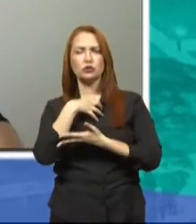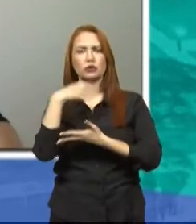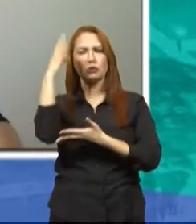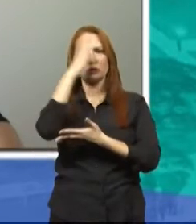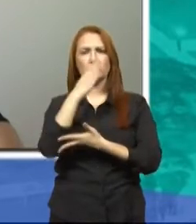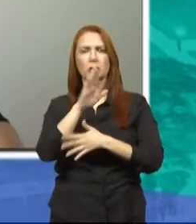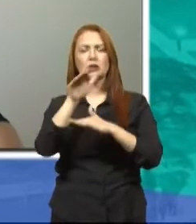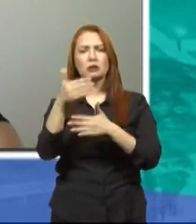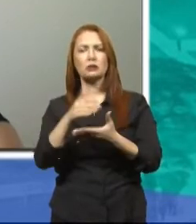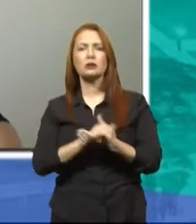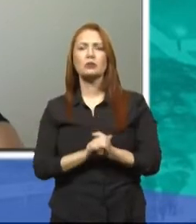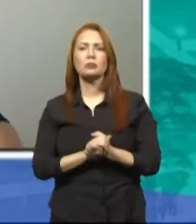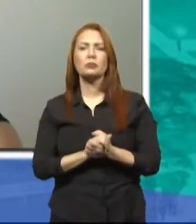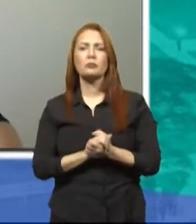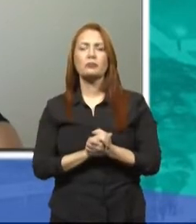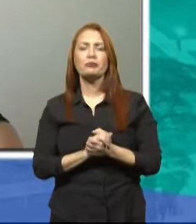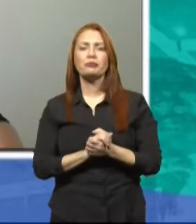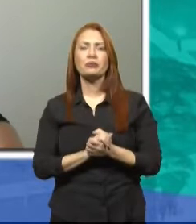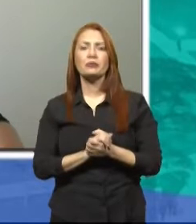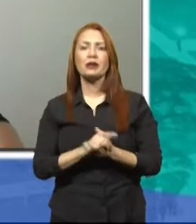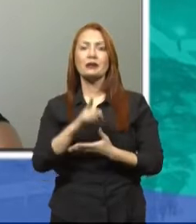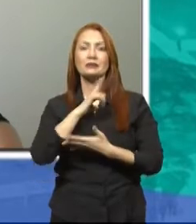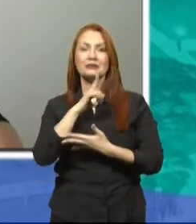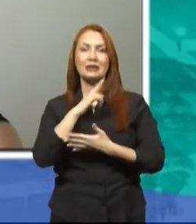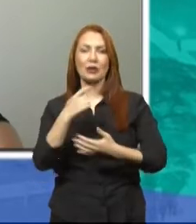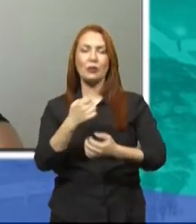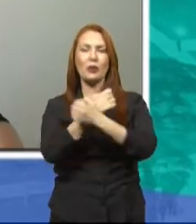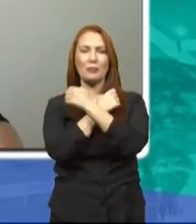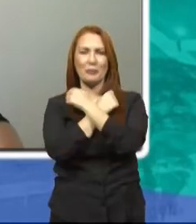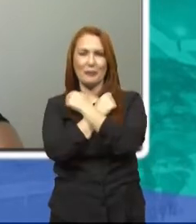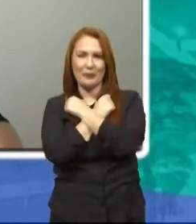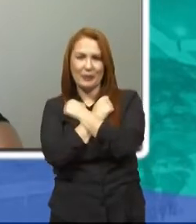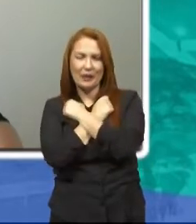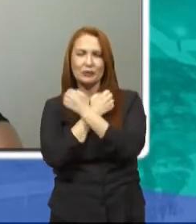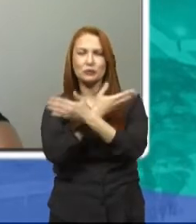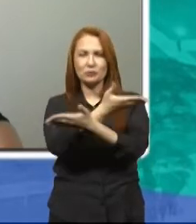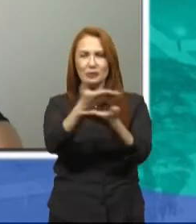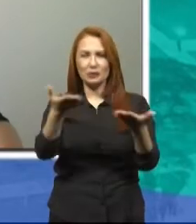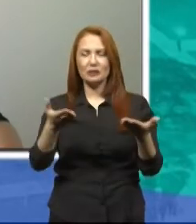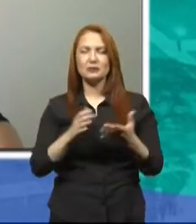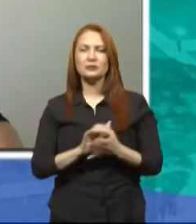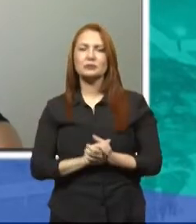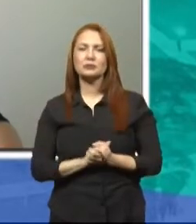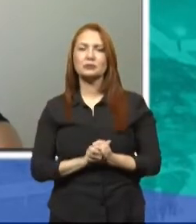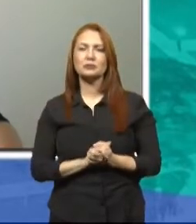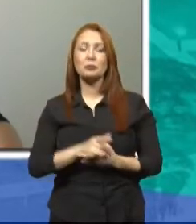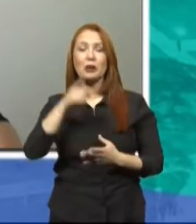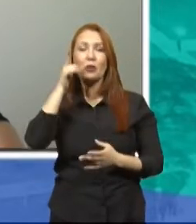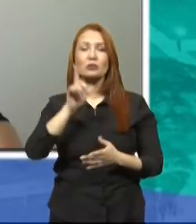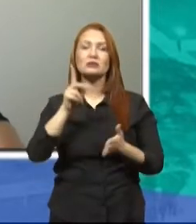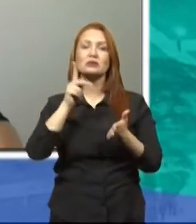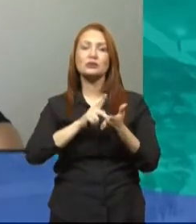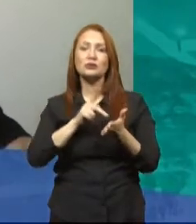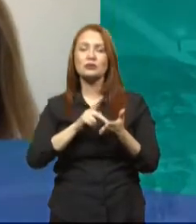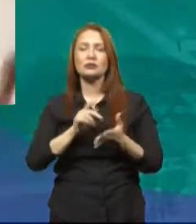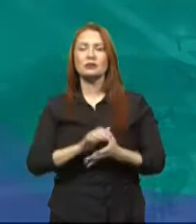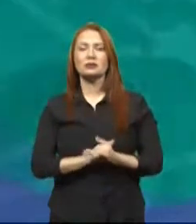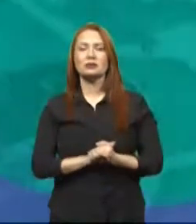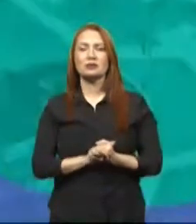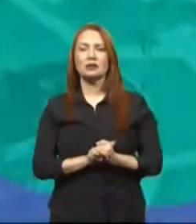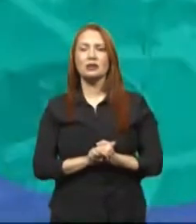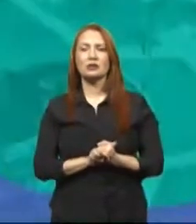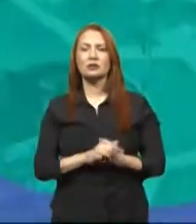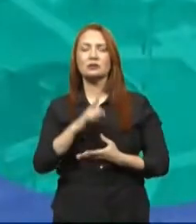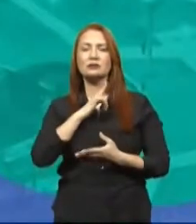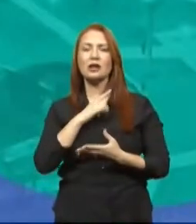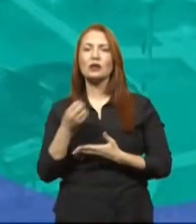nosso abraço aí a todos os atores, aí, em nome do ministro Marcos Pontes, de modo que a gente consiga, de fato, fazer essa união nacional em prol da